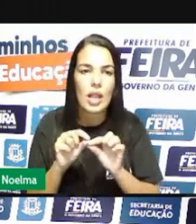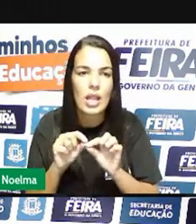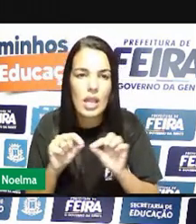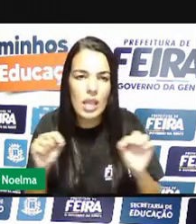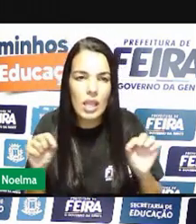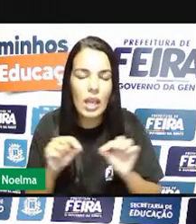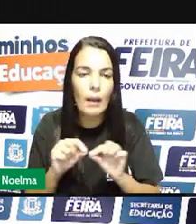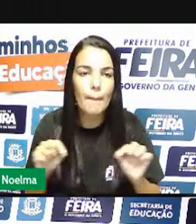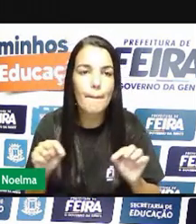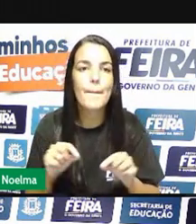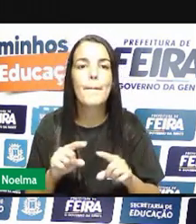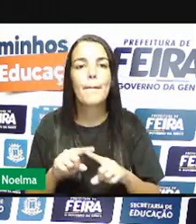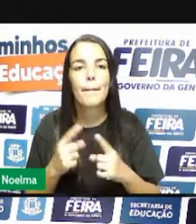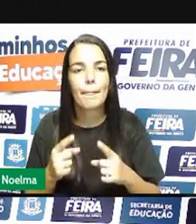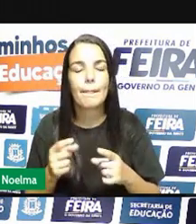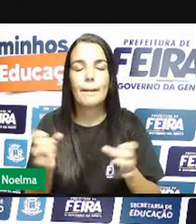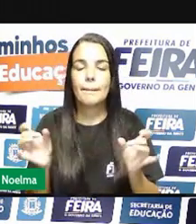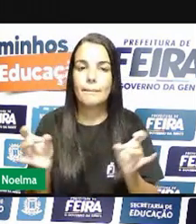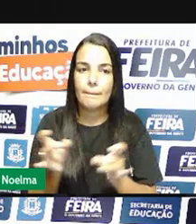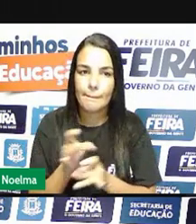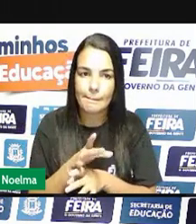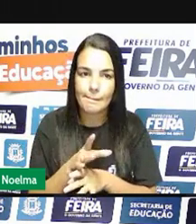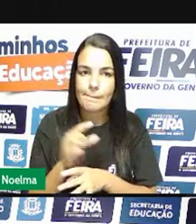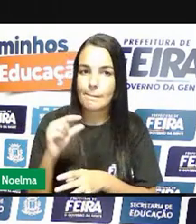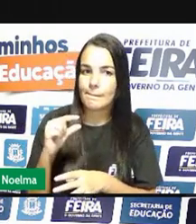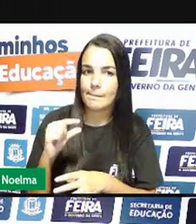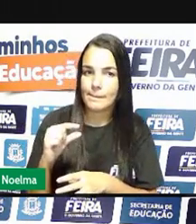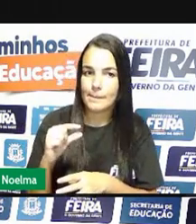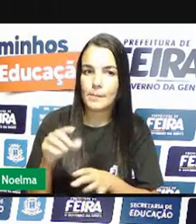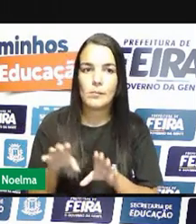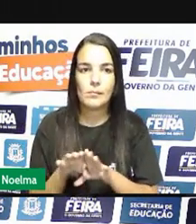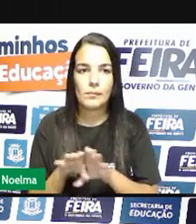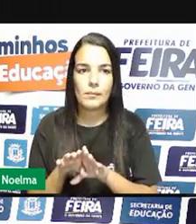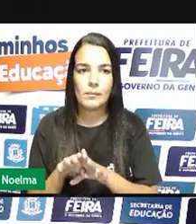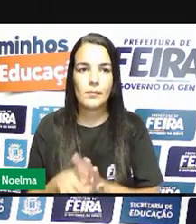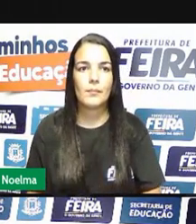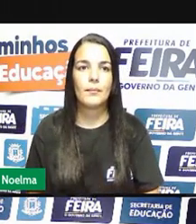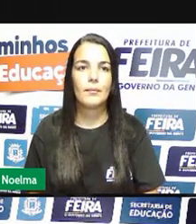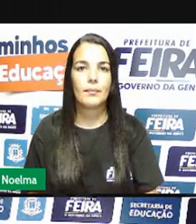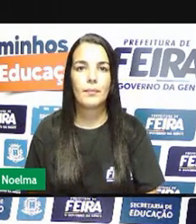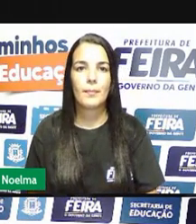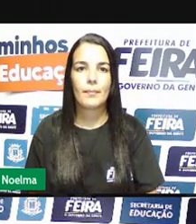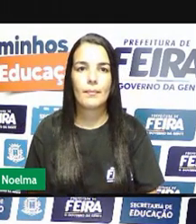seja menor do que o parágrafo do desenvolvimento.